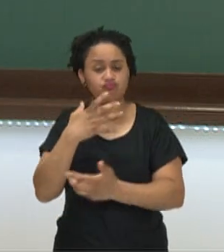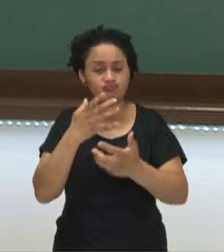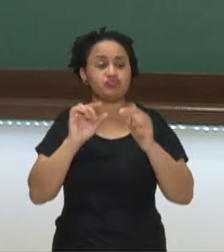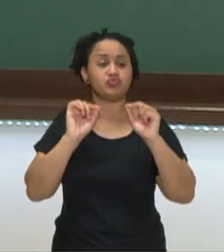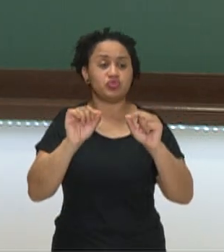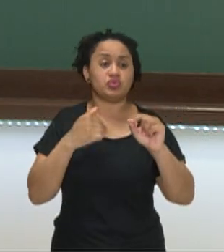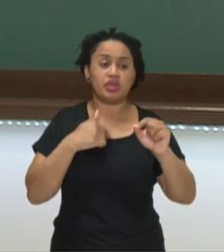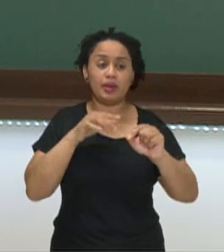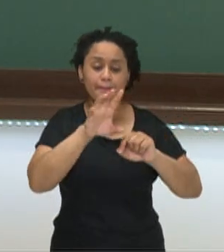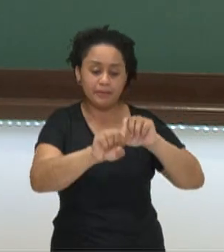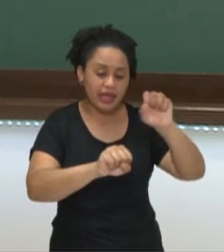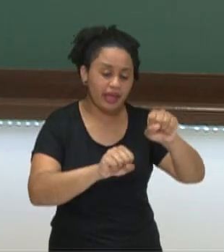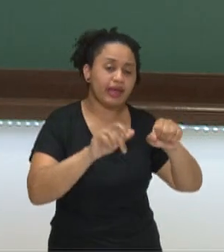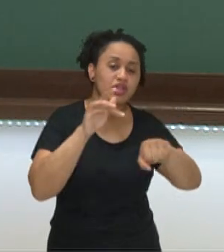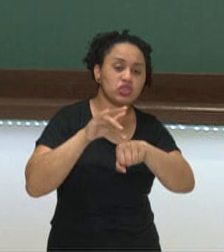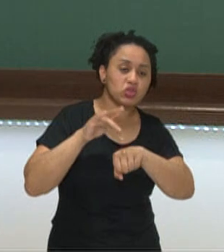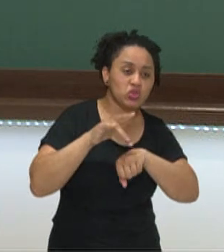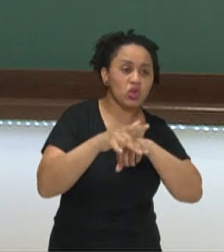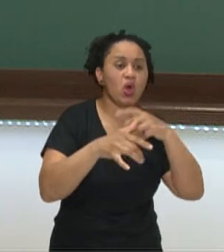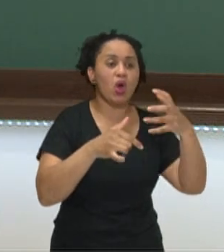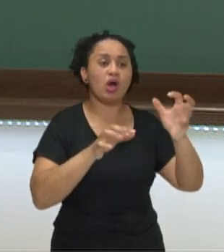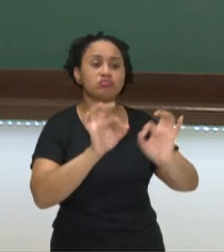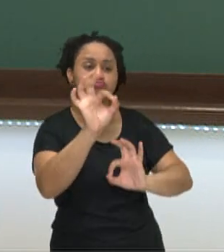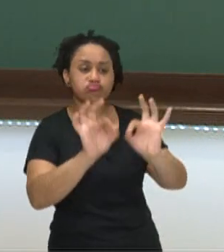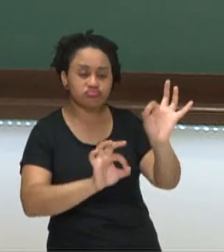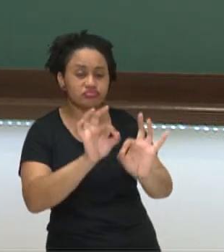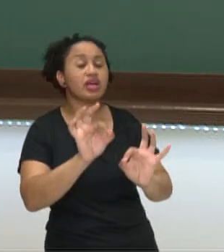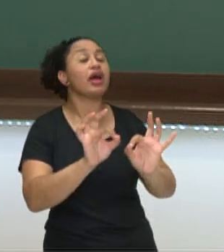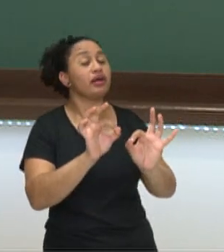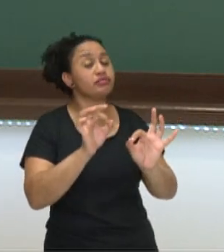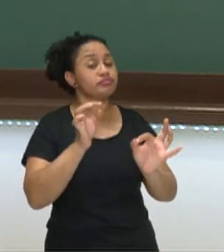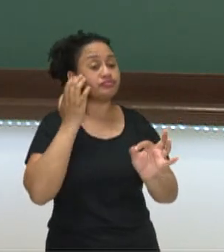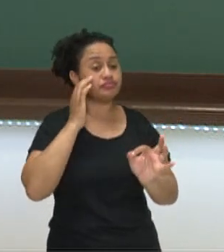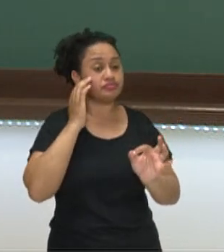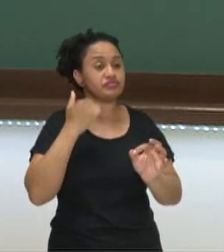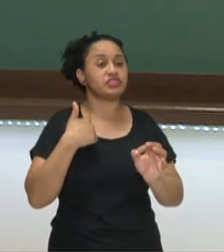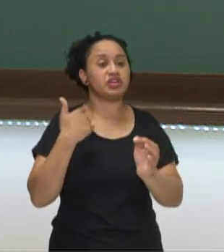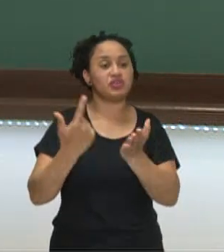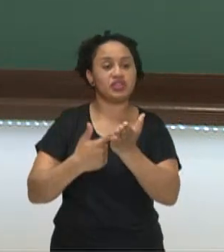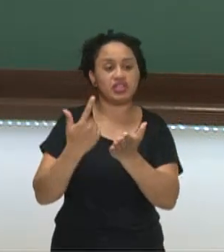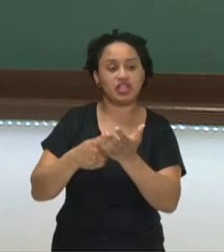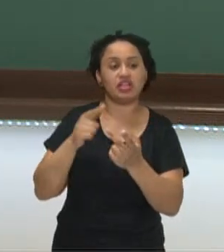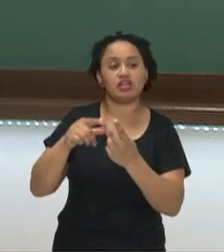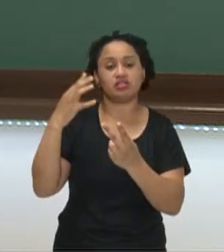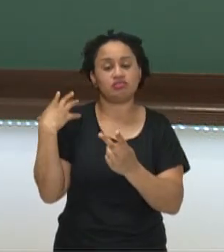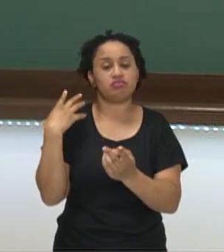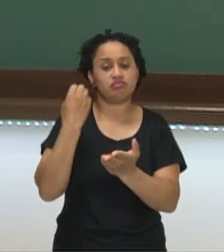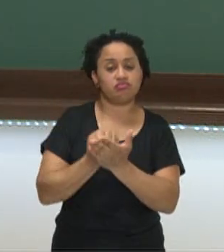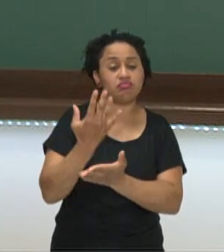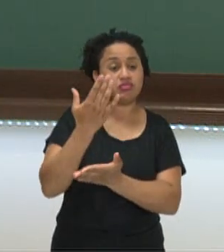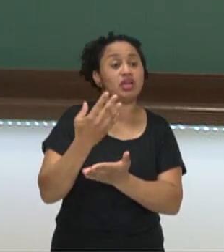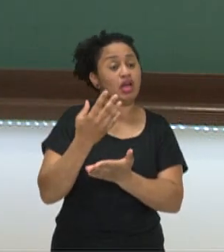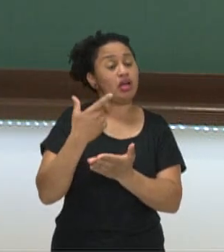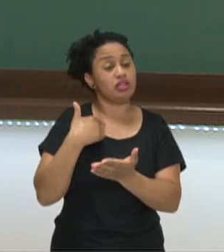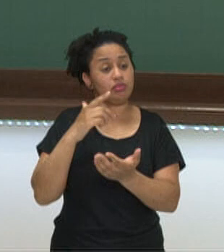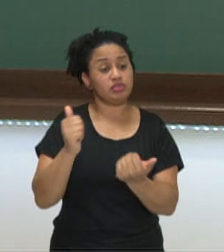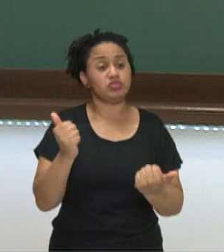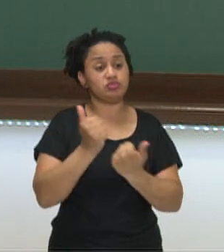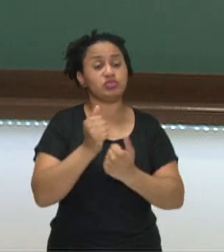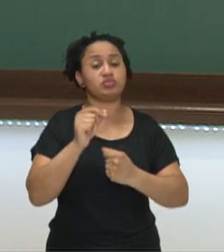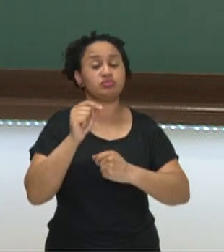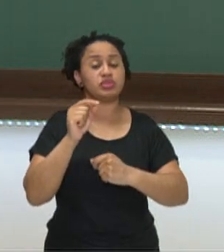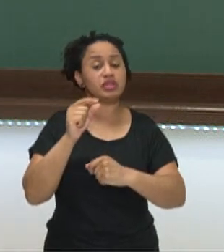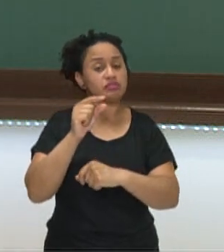sinestésico? Mover, tocar, montar faz sentido. Os livros, os podcasts, né, são substituídos por testes e